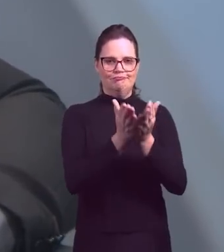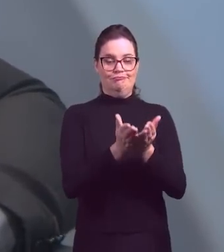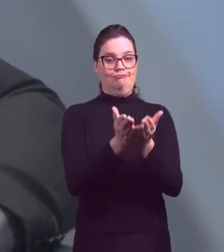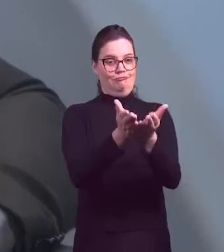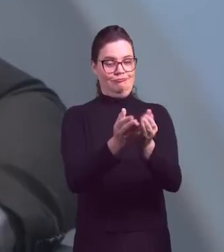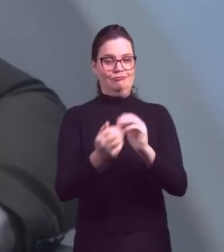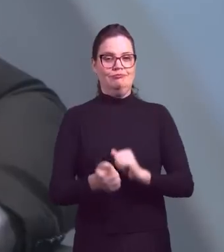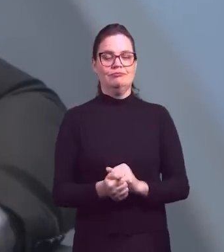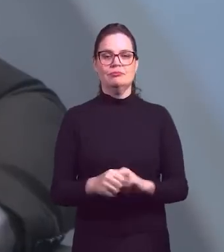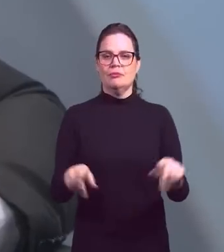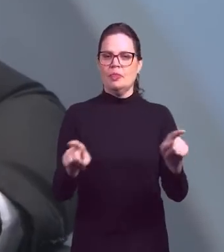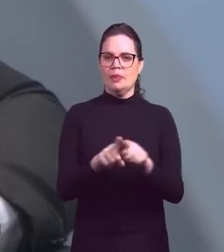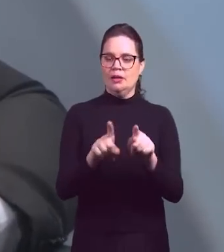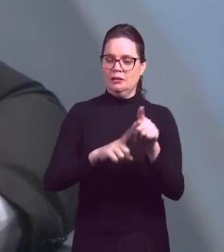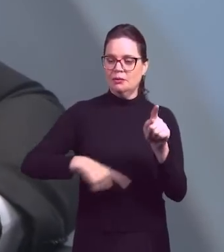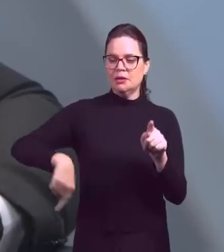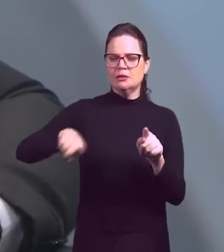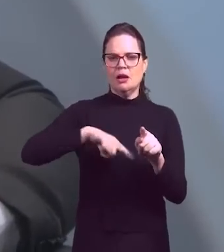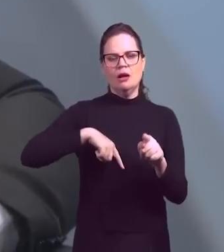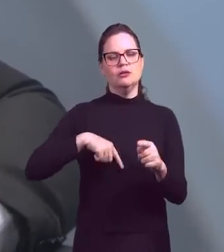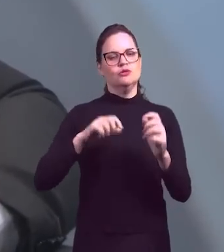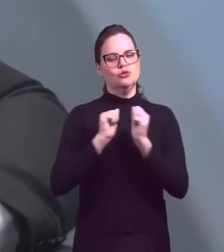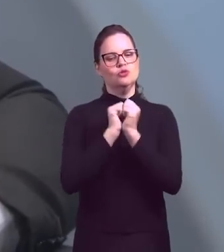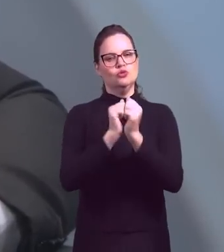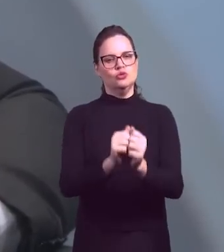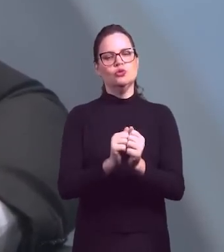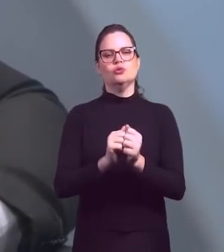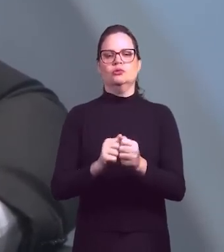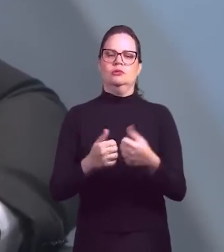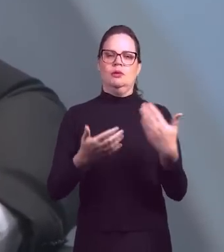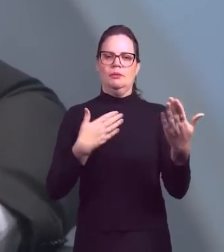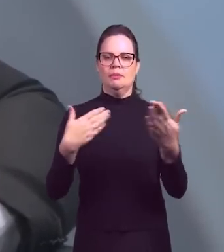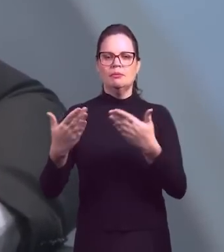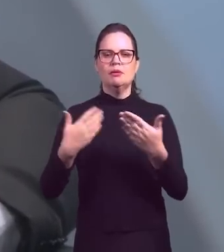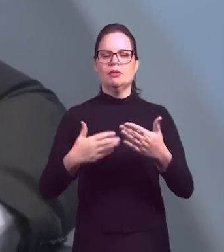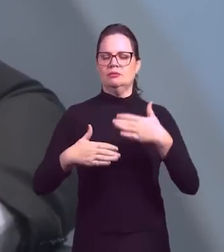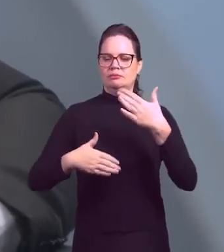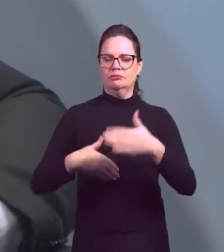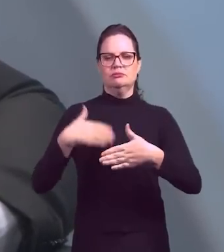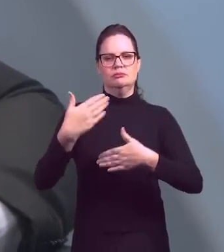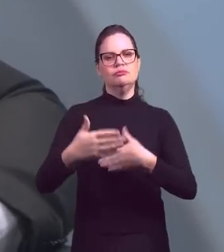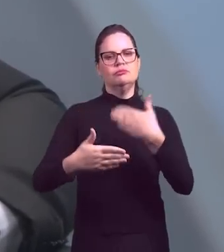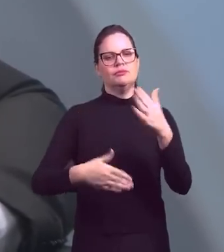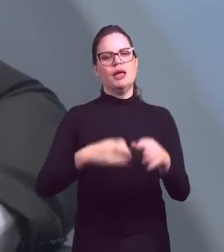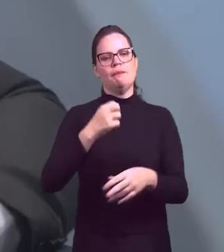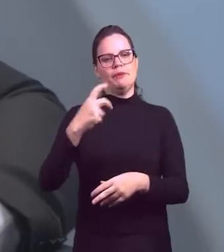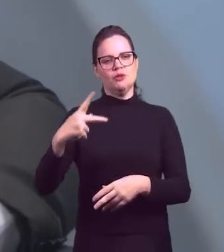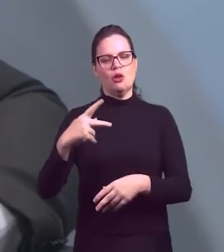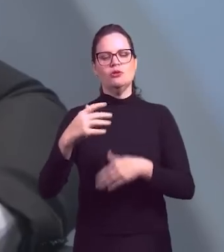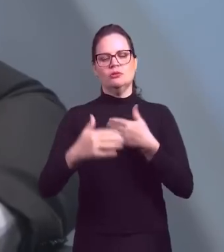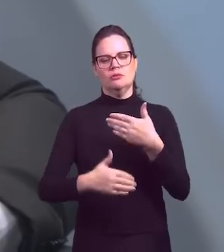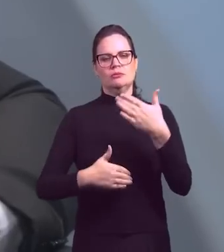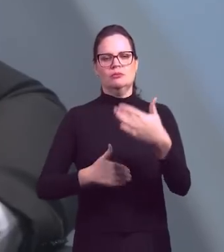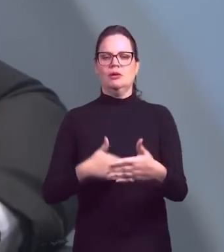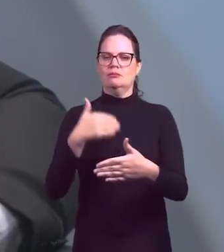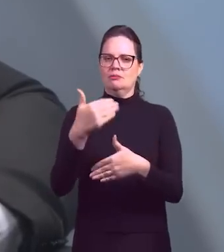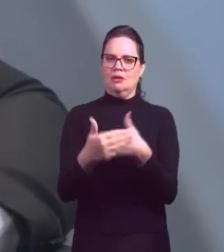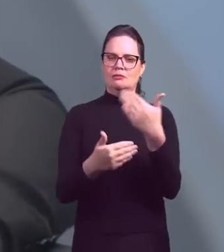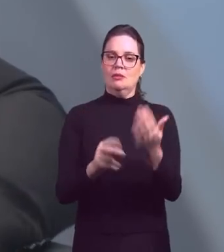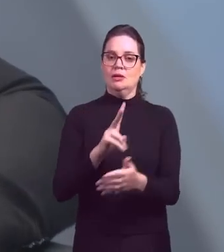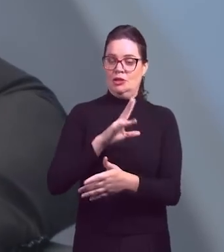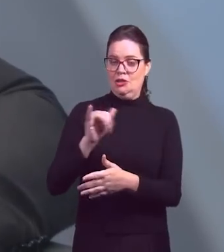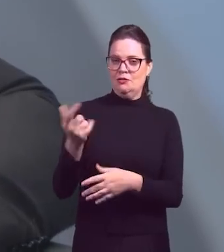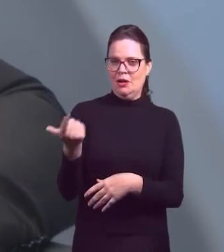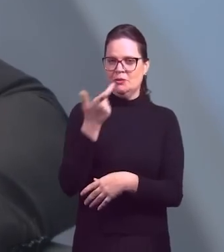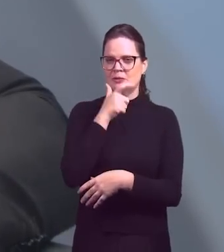Noé, Exatamente. e nós vamos juntos, participando, programa a programa, episódio a episódio,